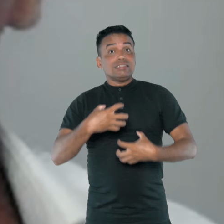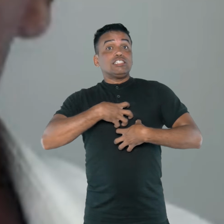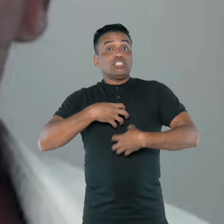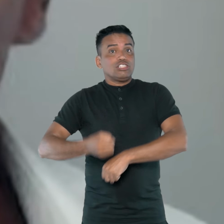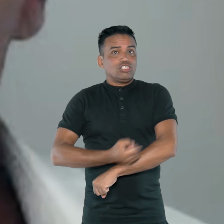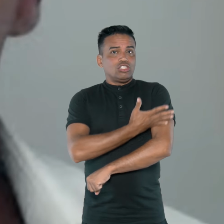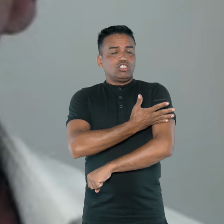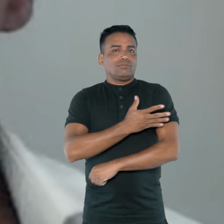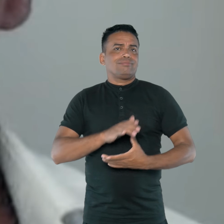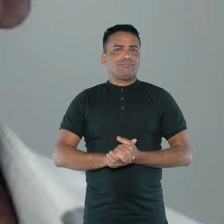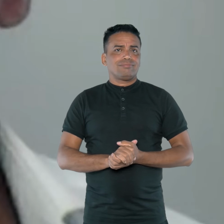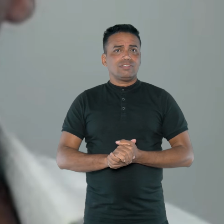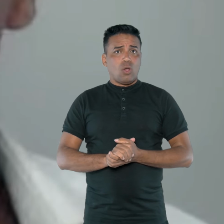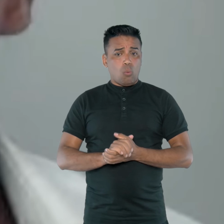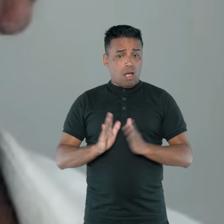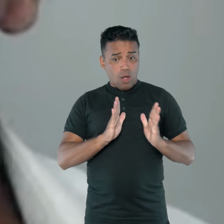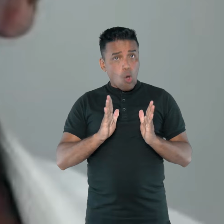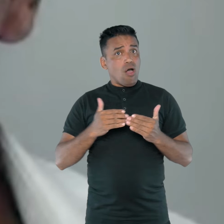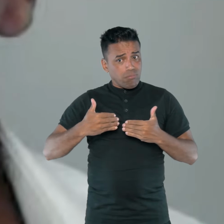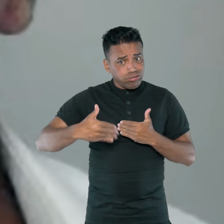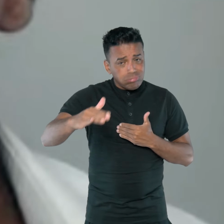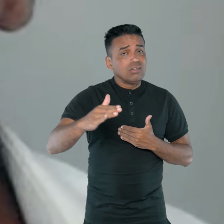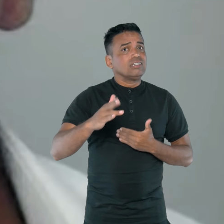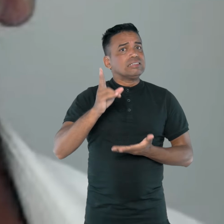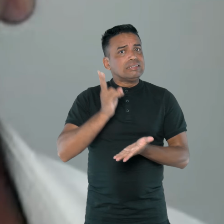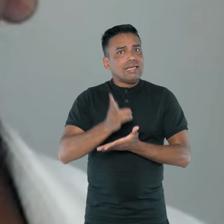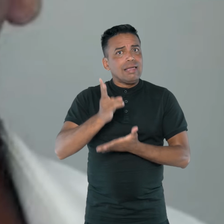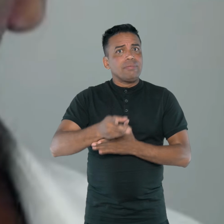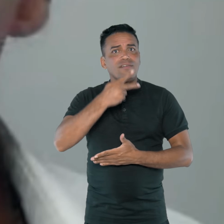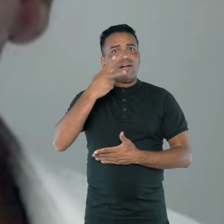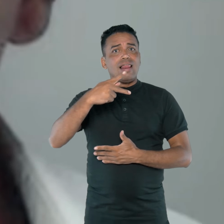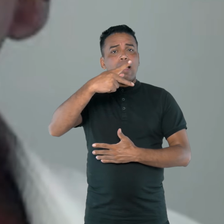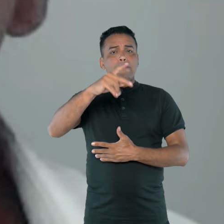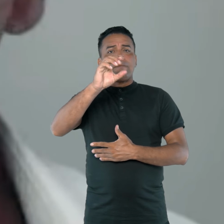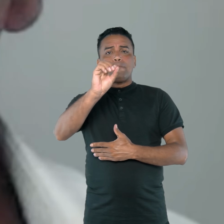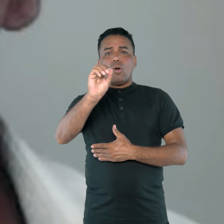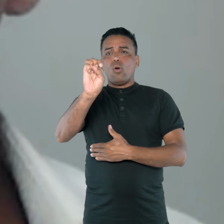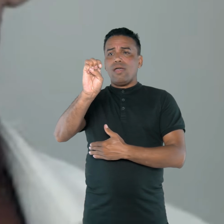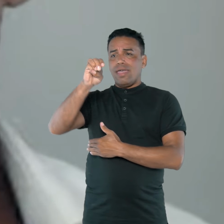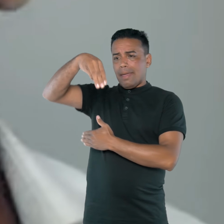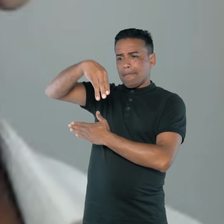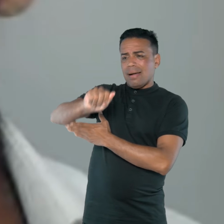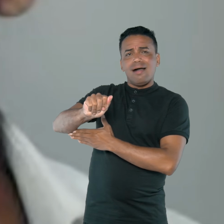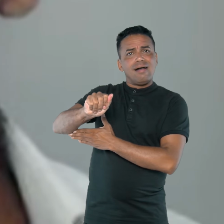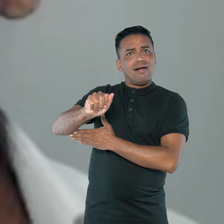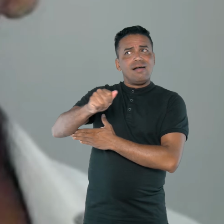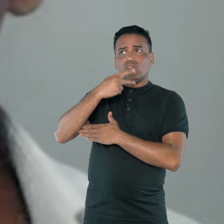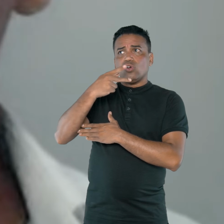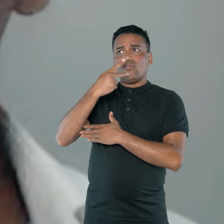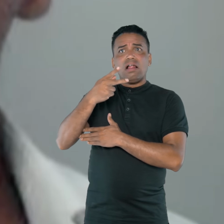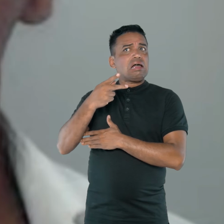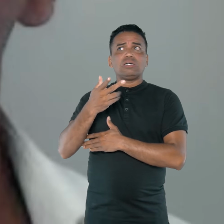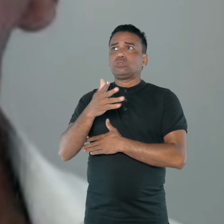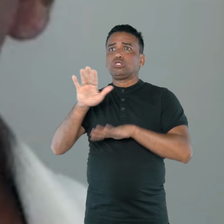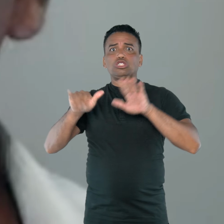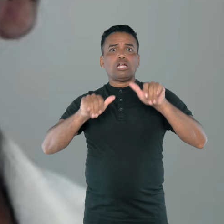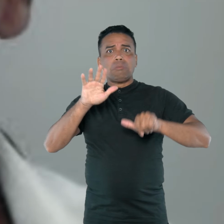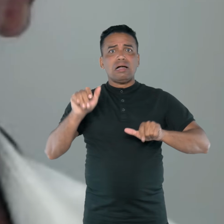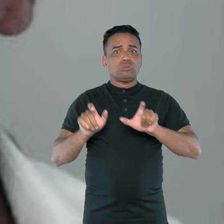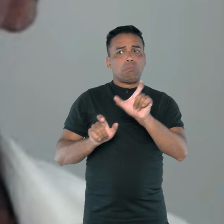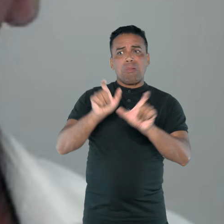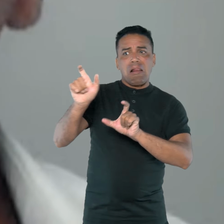De agora em diante, todas as vezes que eu disser poema, não quer dizer que eu estou invocando meia dúzia